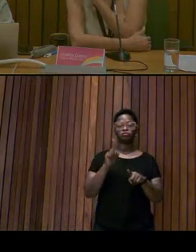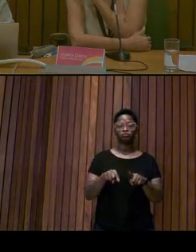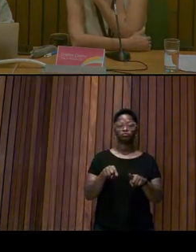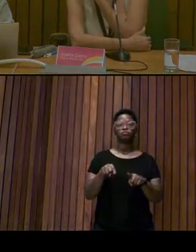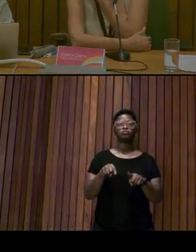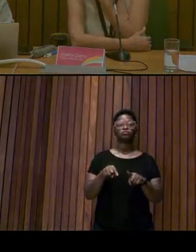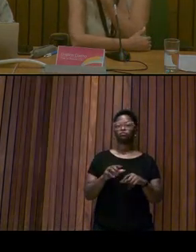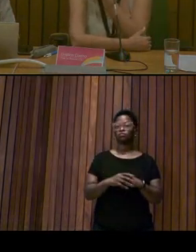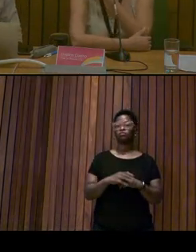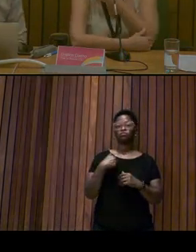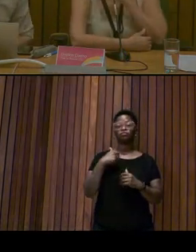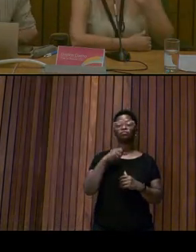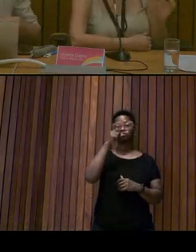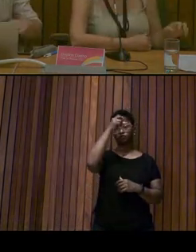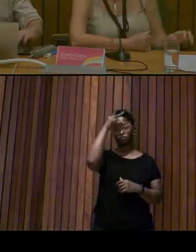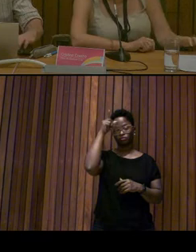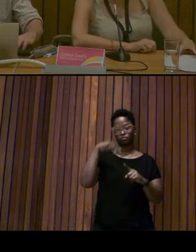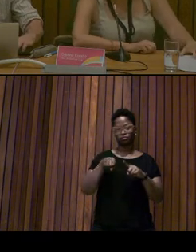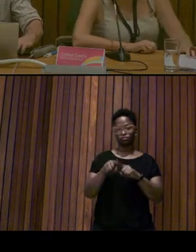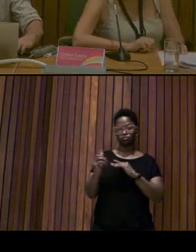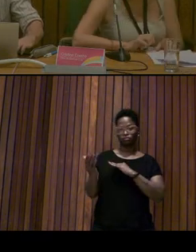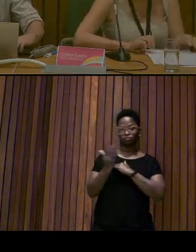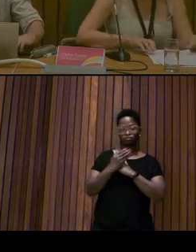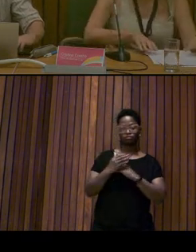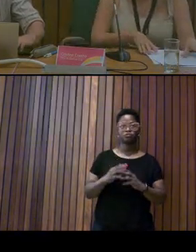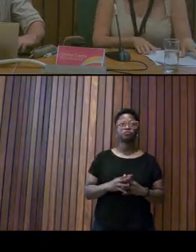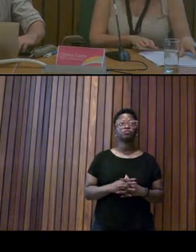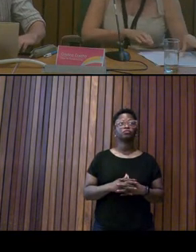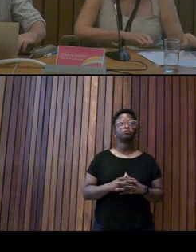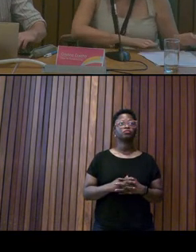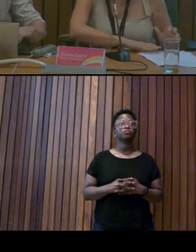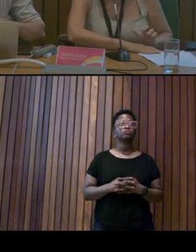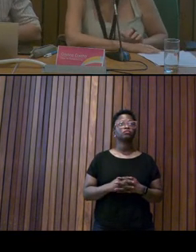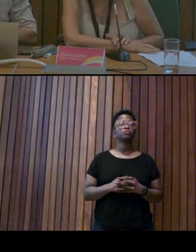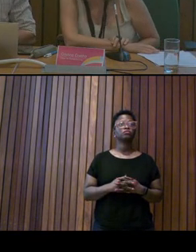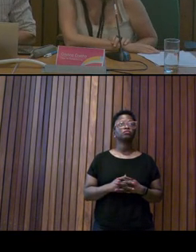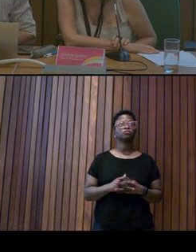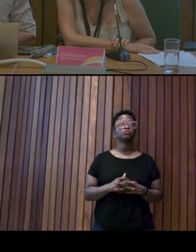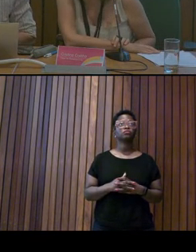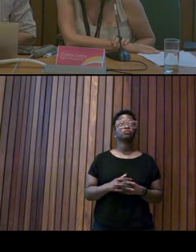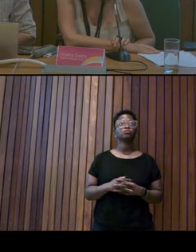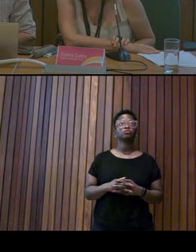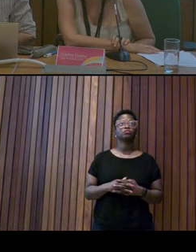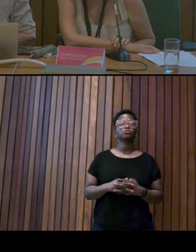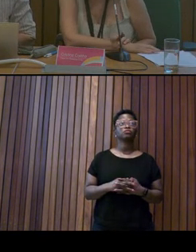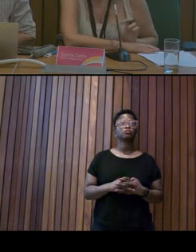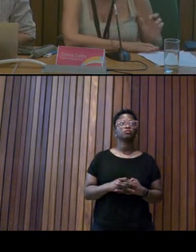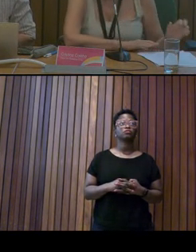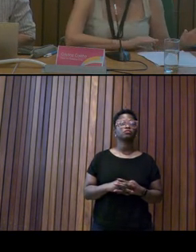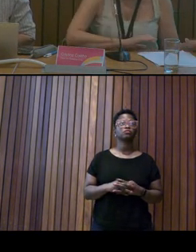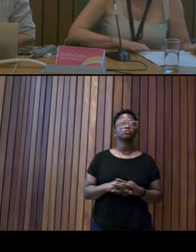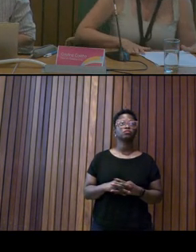ISS, que teve a Prefeitura. Pronto. Abre para mim o...